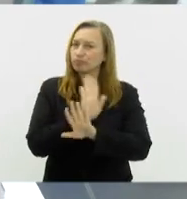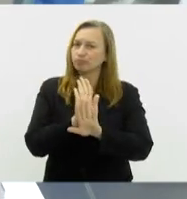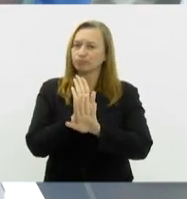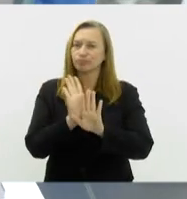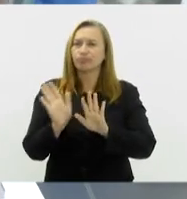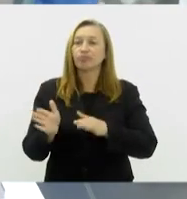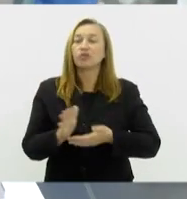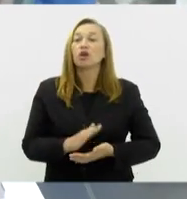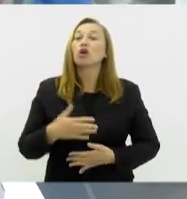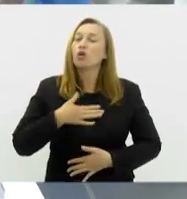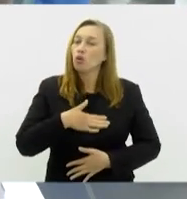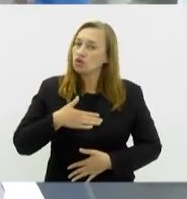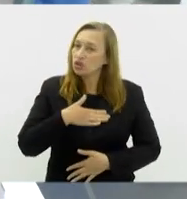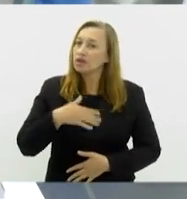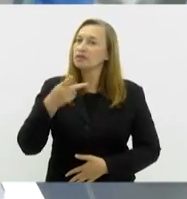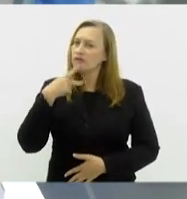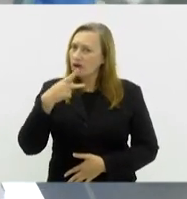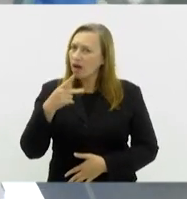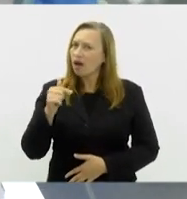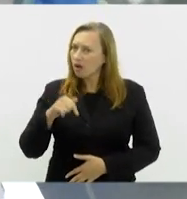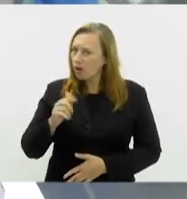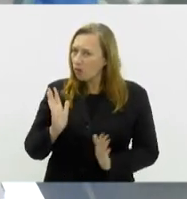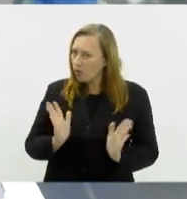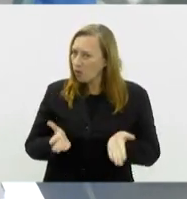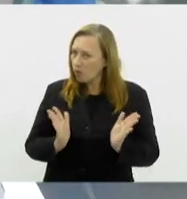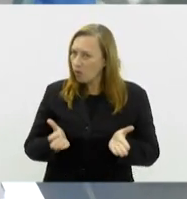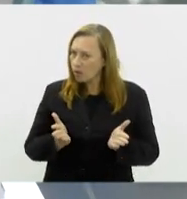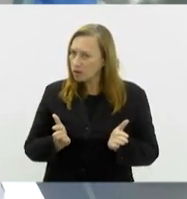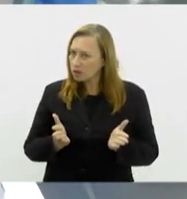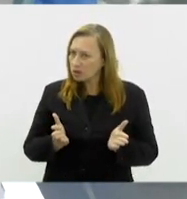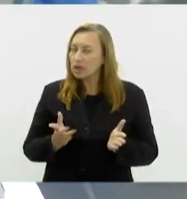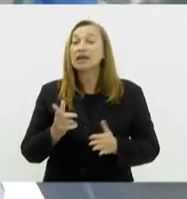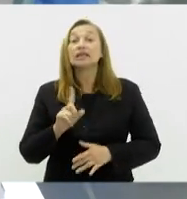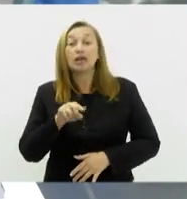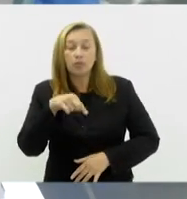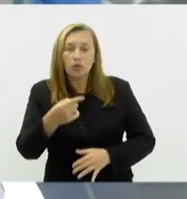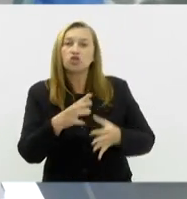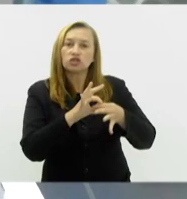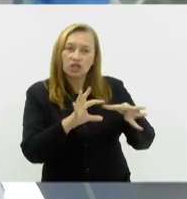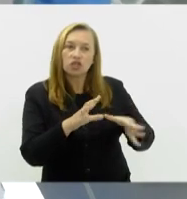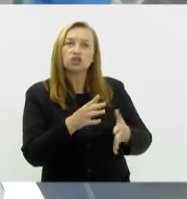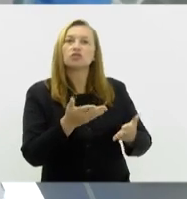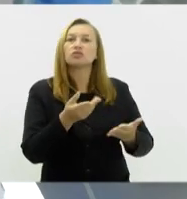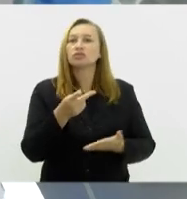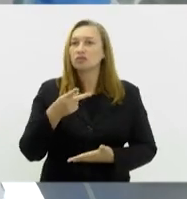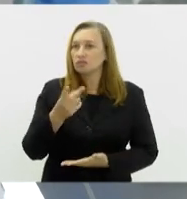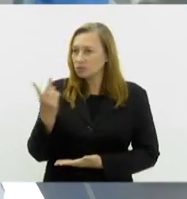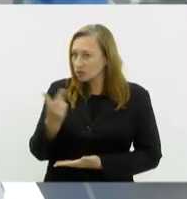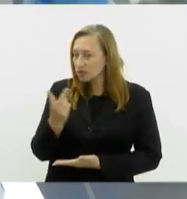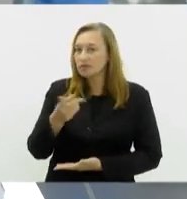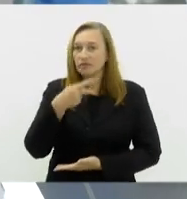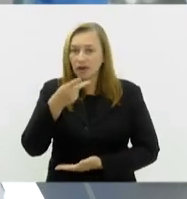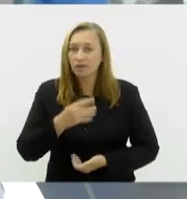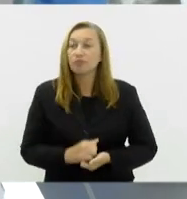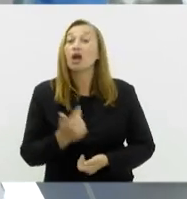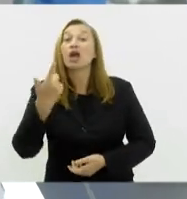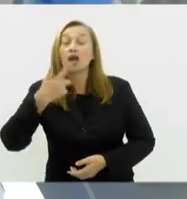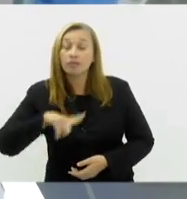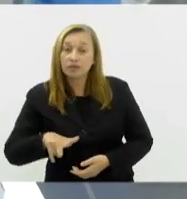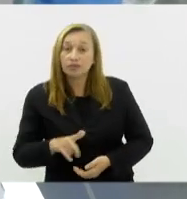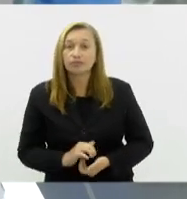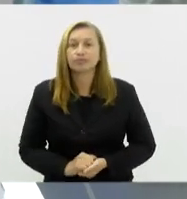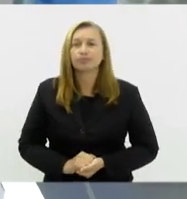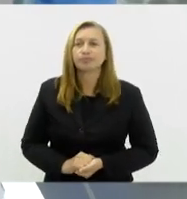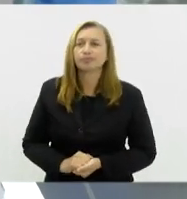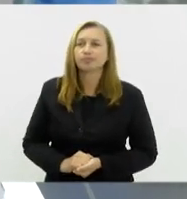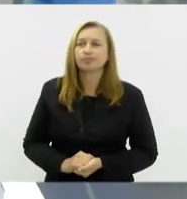só gostaria de não ter conversas paralelas a a fala será franqueadas a vossas excelências repito